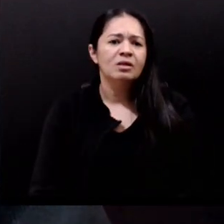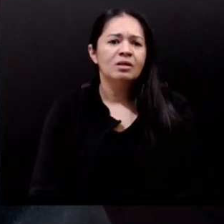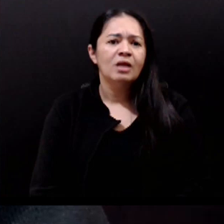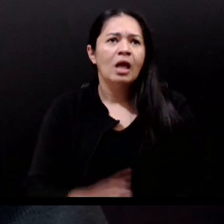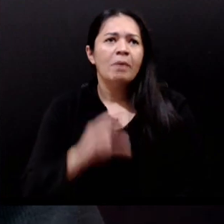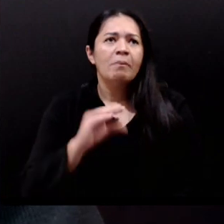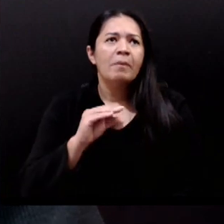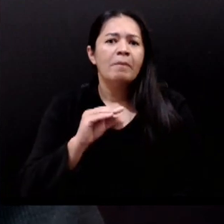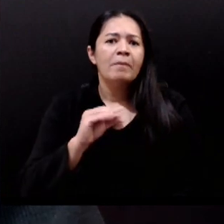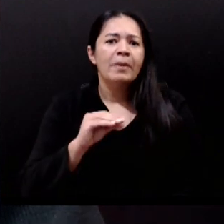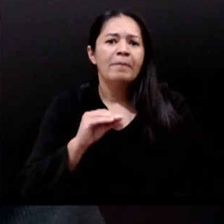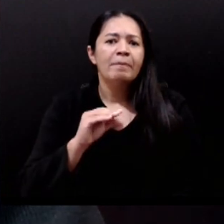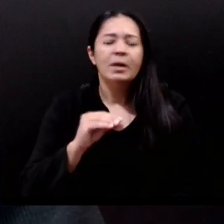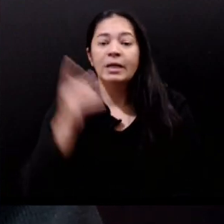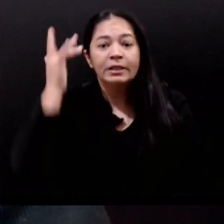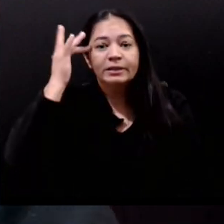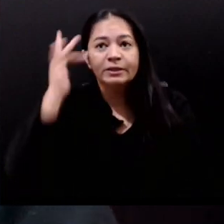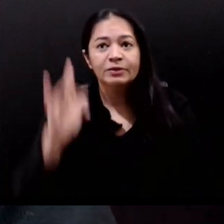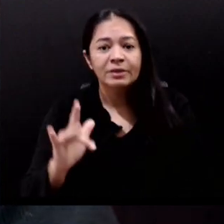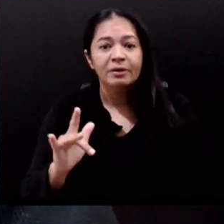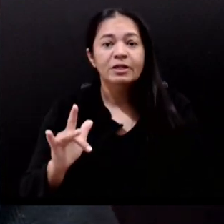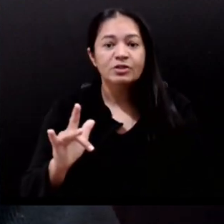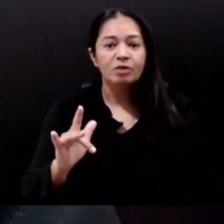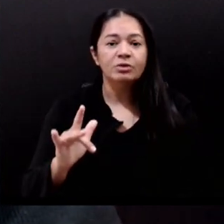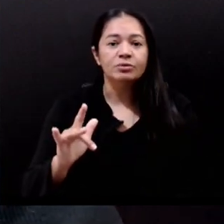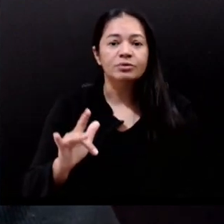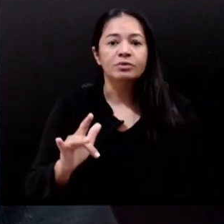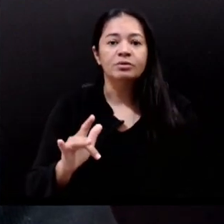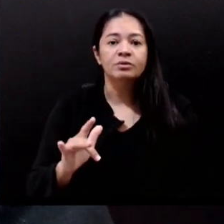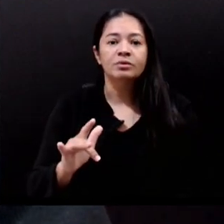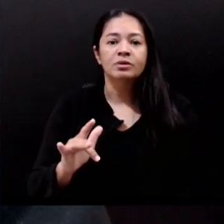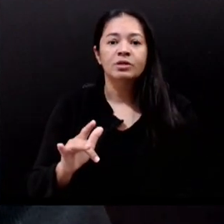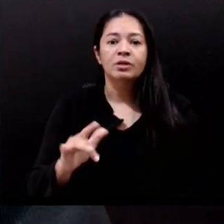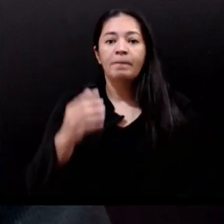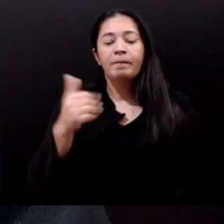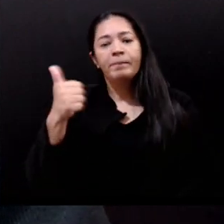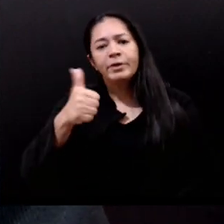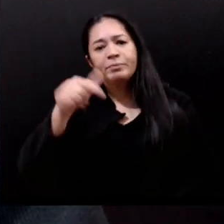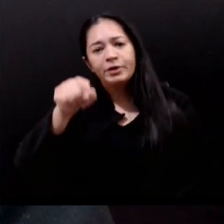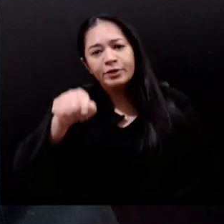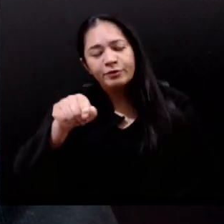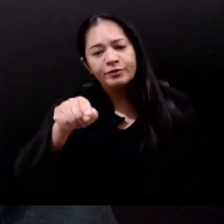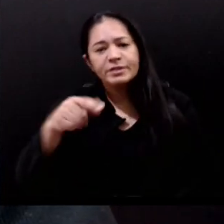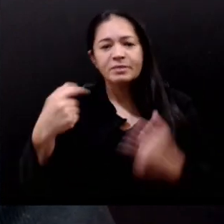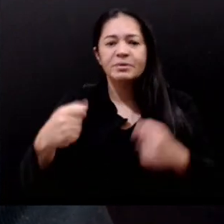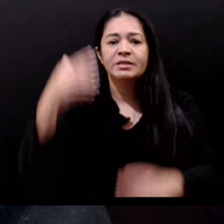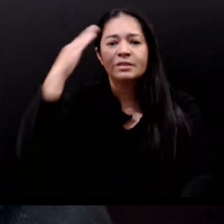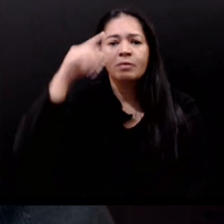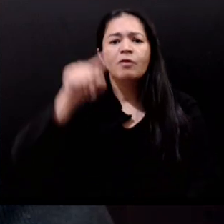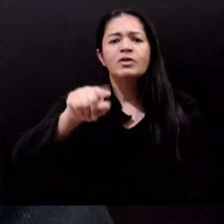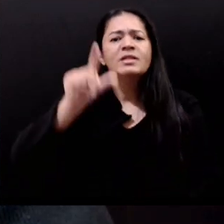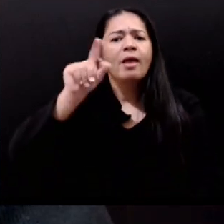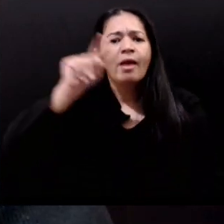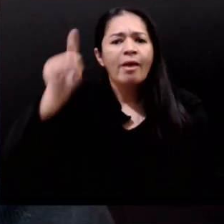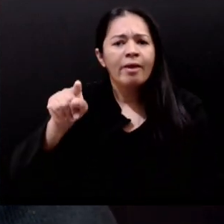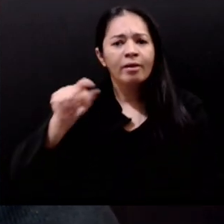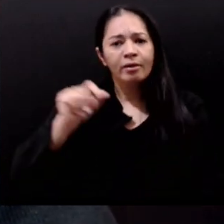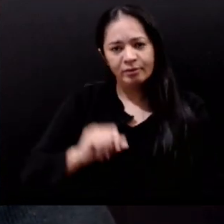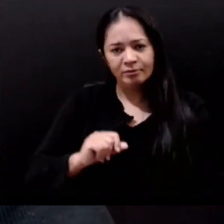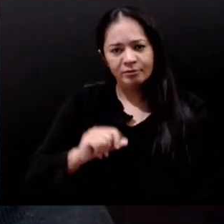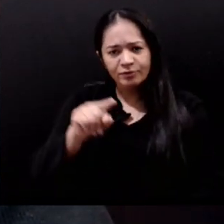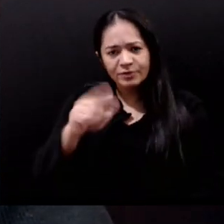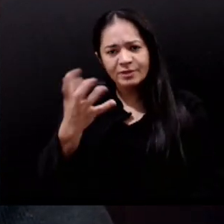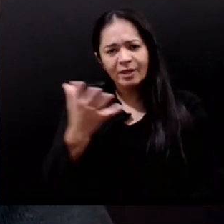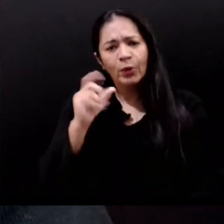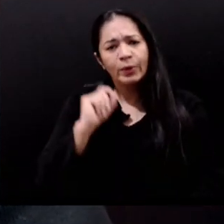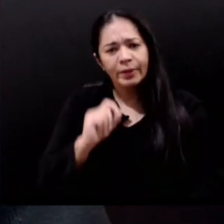ela não sabe quem é ela. Exato. Primeiro você precisa saber quem é você, né? Para depois o que Então você quer, né? exatamente. Então,